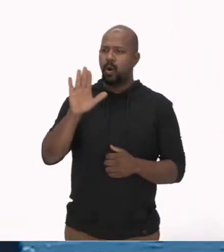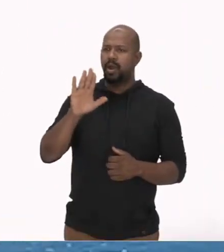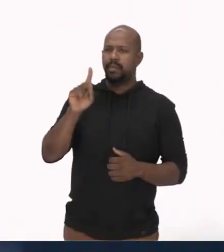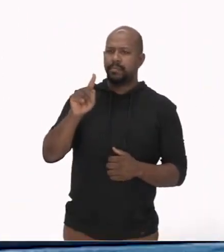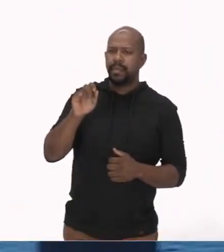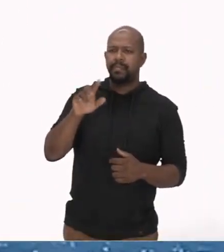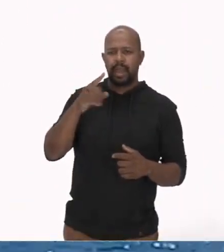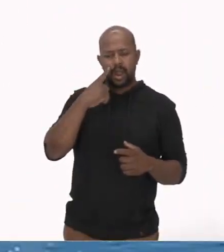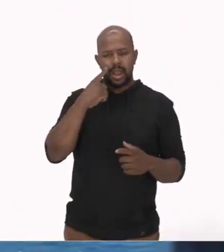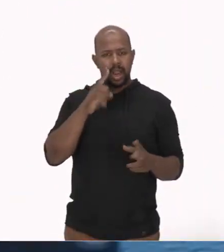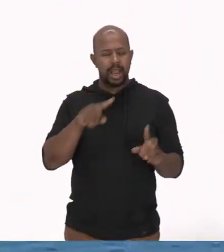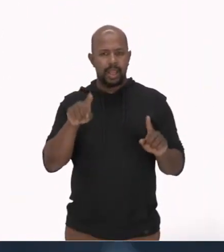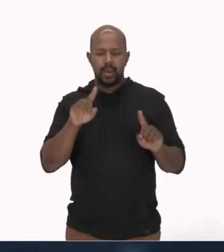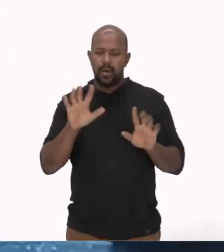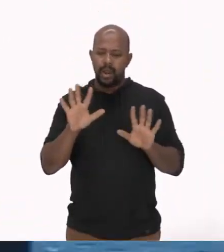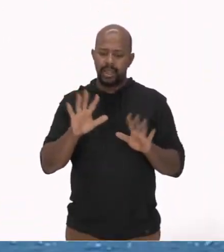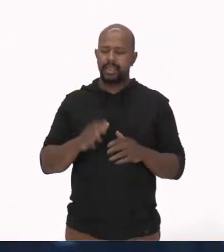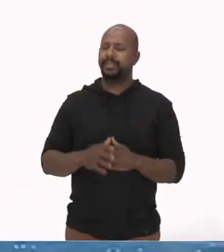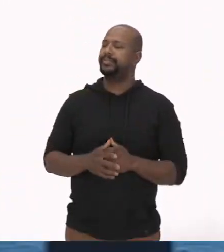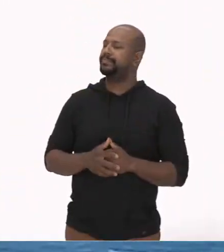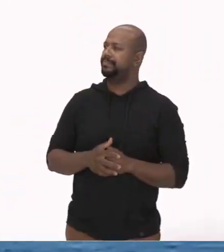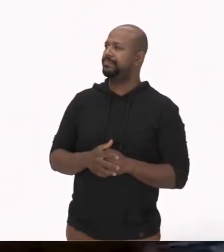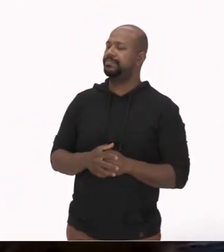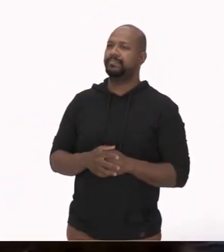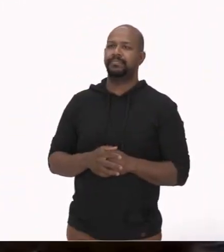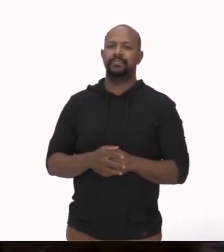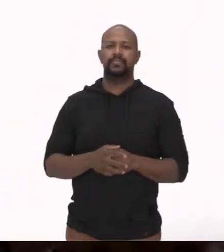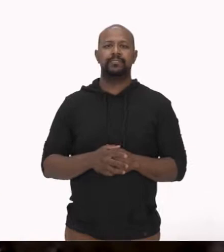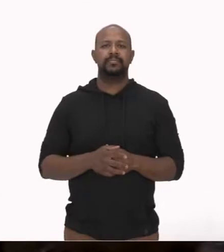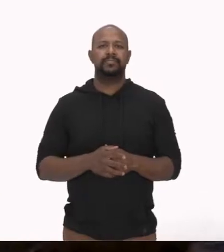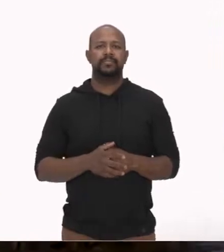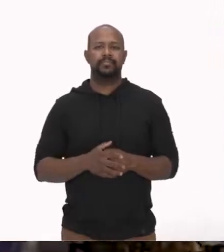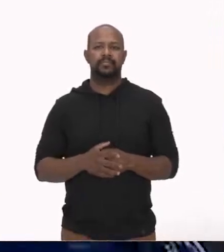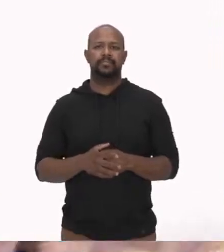Oi, sou Pepe Tchus.